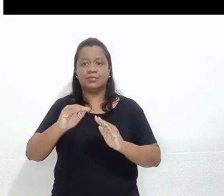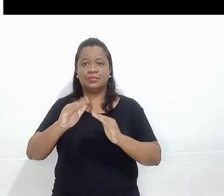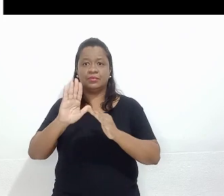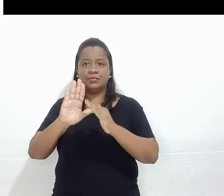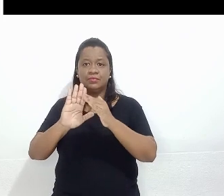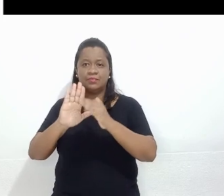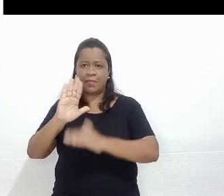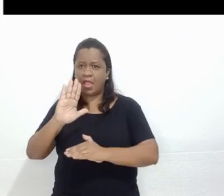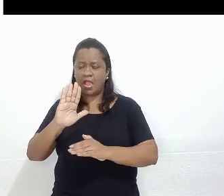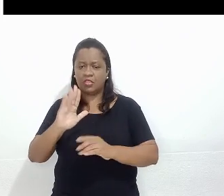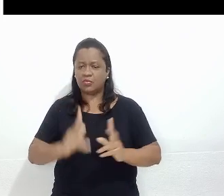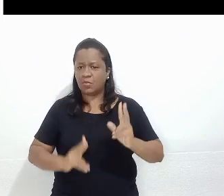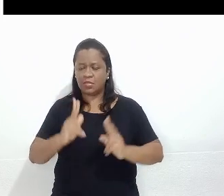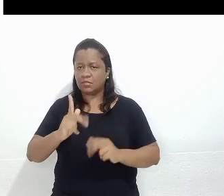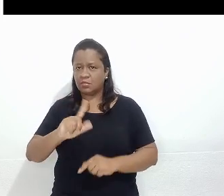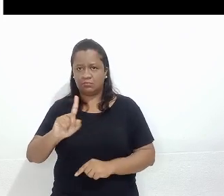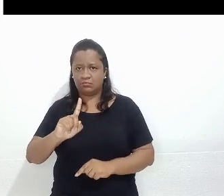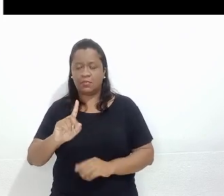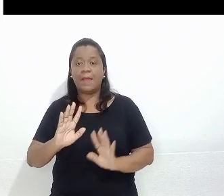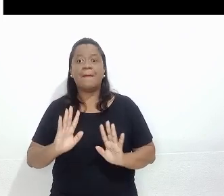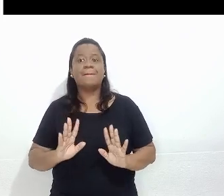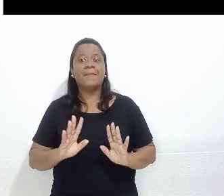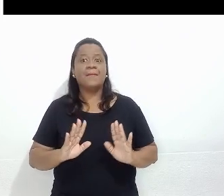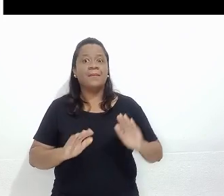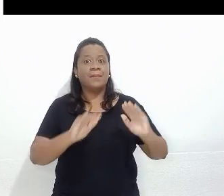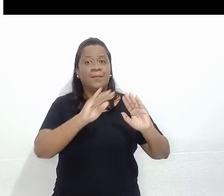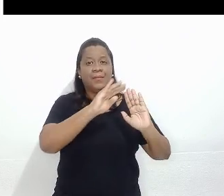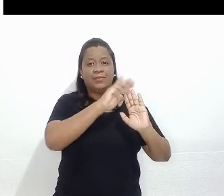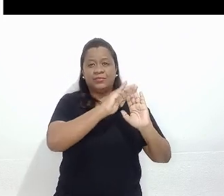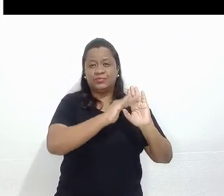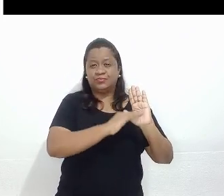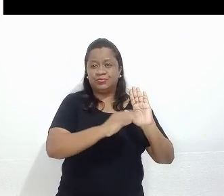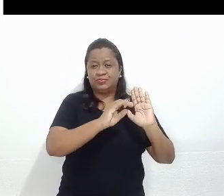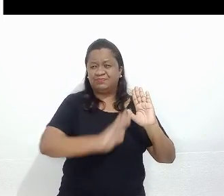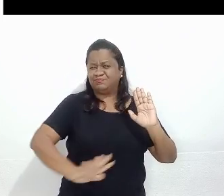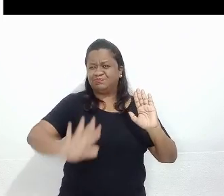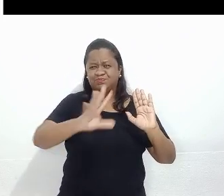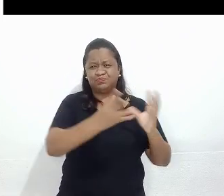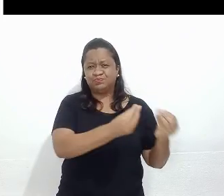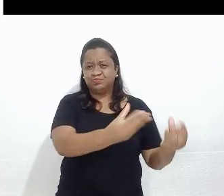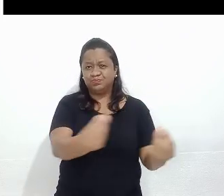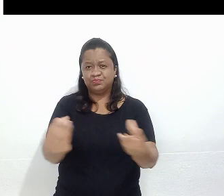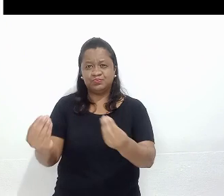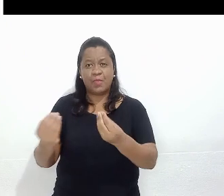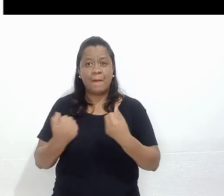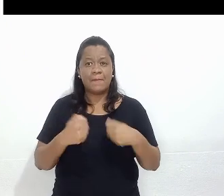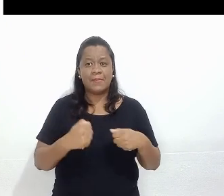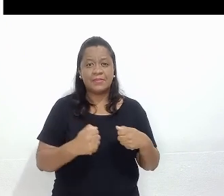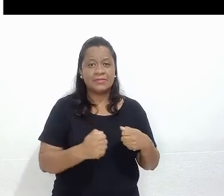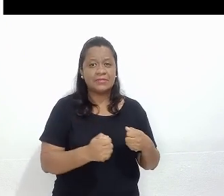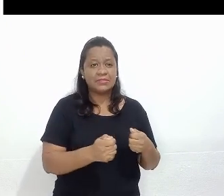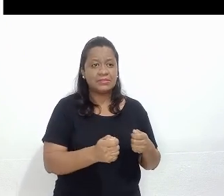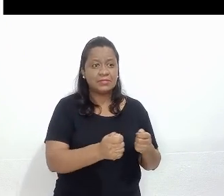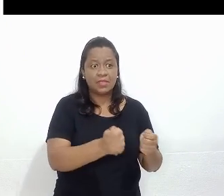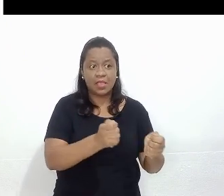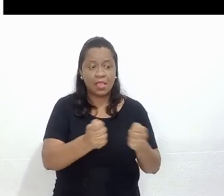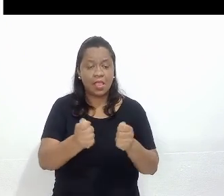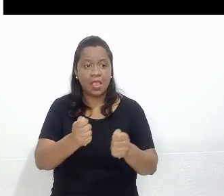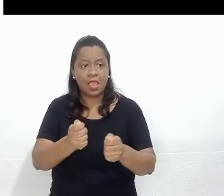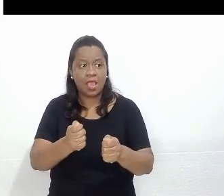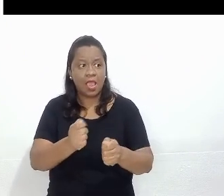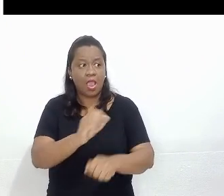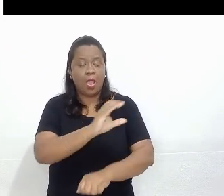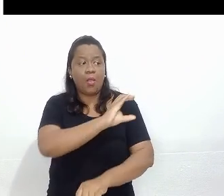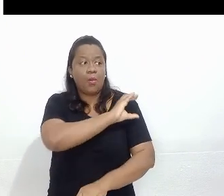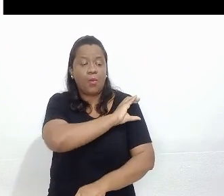não vai estar. Mas até aqui você vai ter toda essa galera, entendeu? Então você tem que coordenar todo mundo, você tem que saber exatamente o que